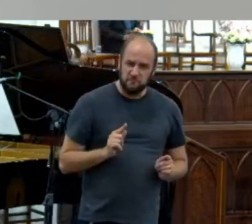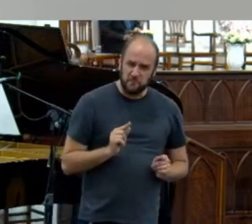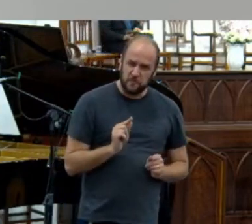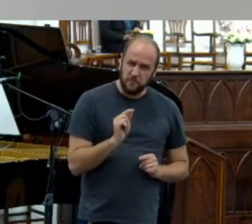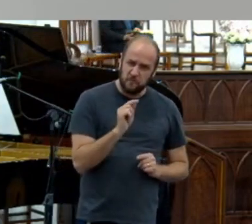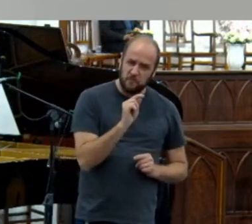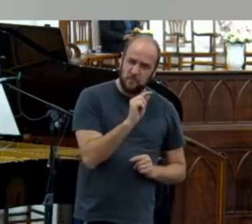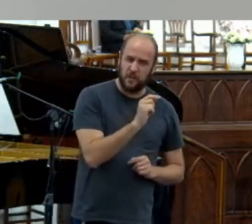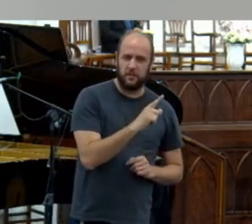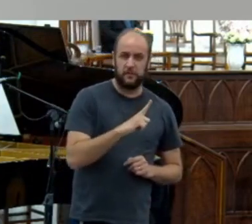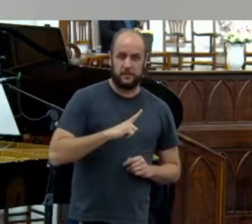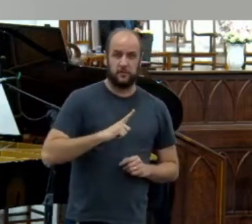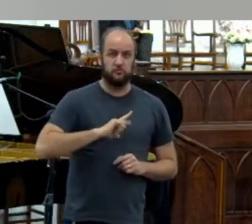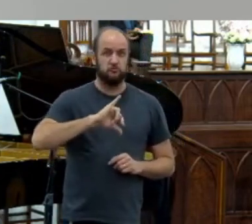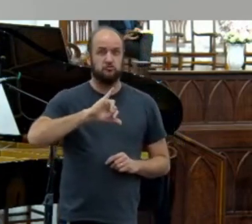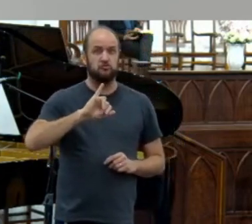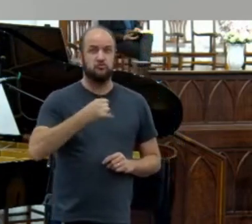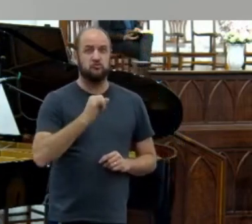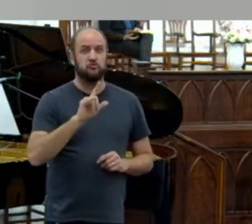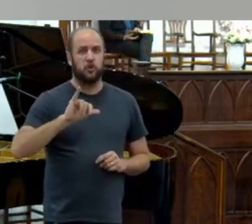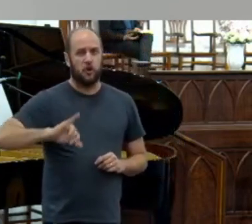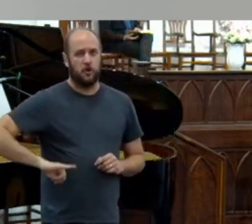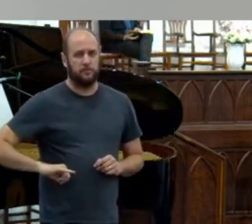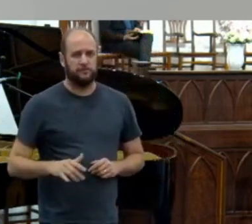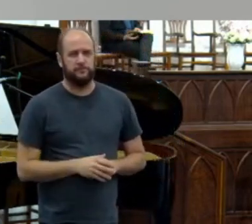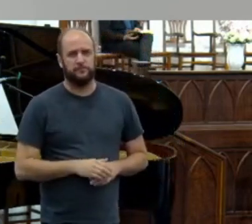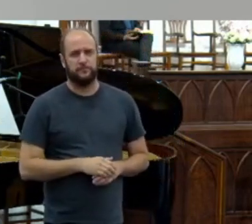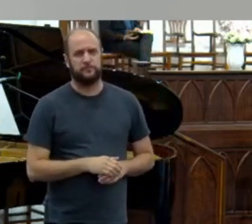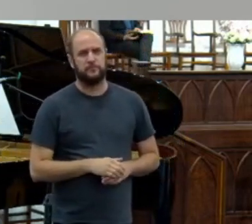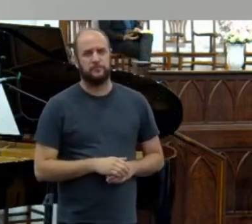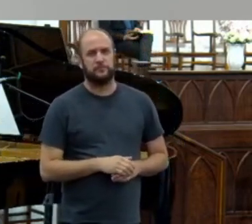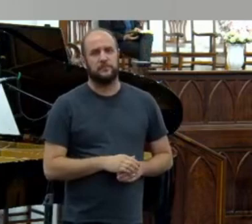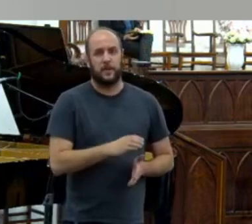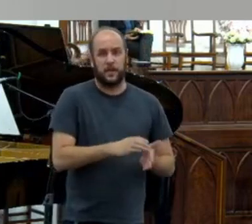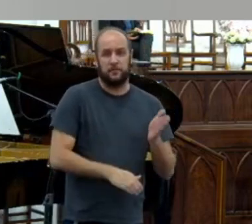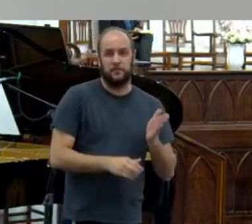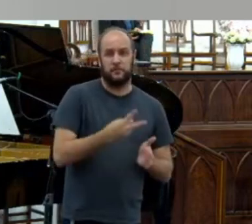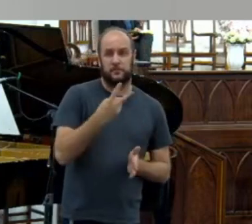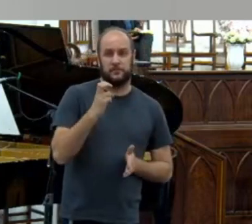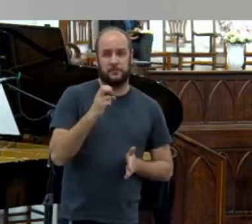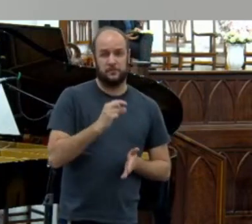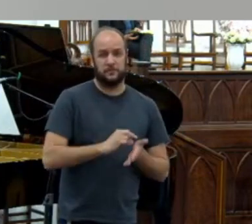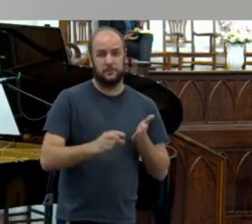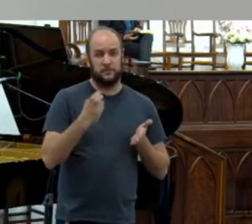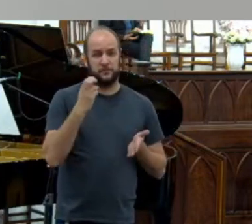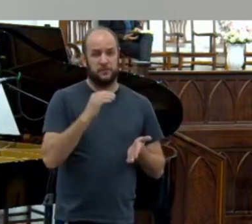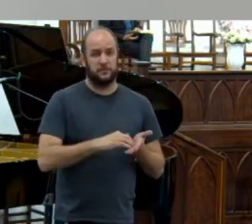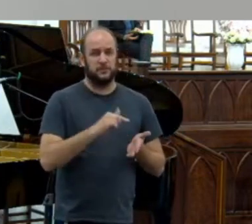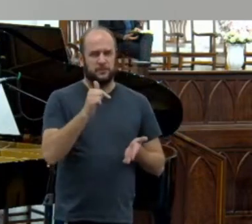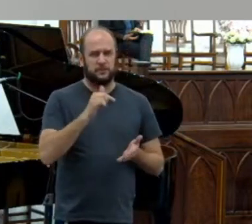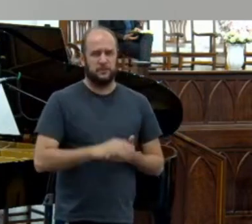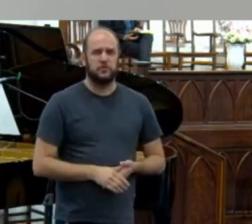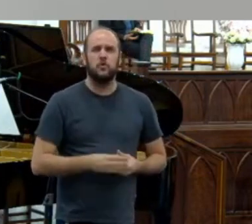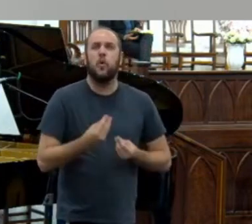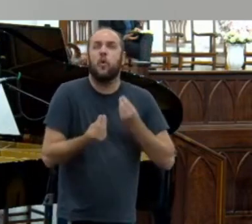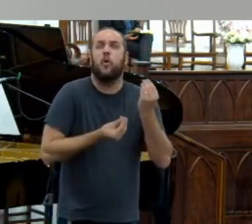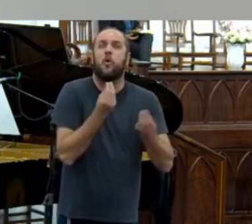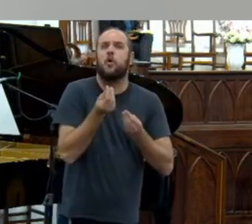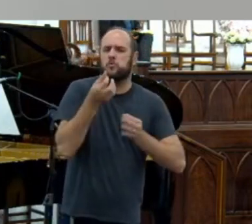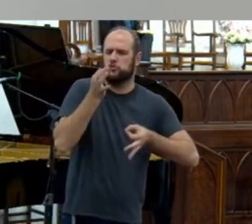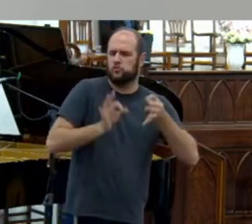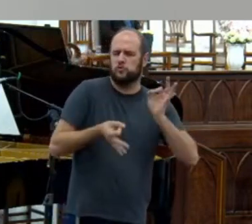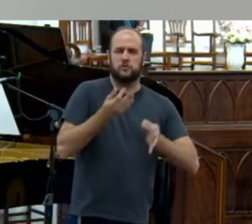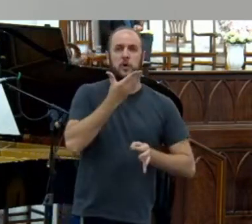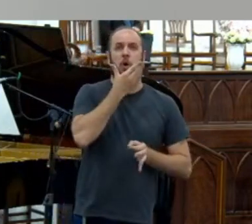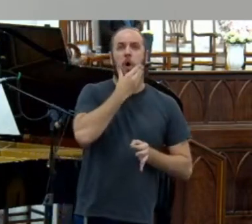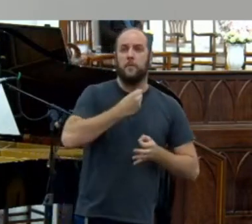no livro de Jó. Diz em Jó 25, 5-7. Como, pois, seria justo o homem